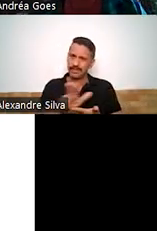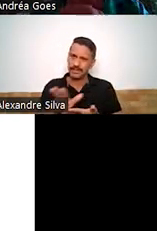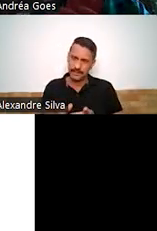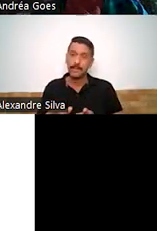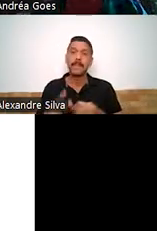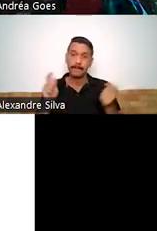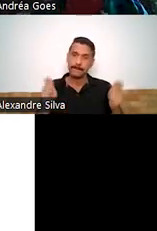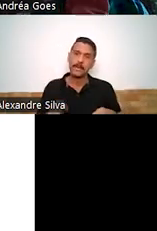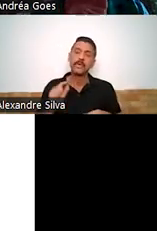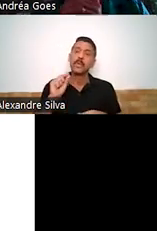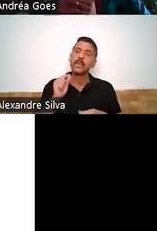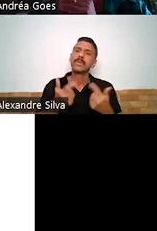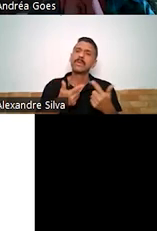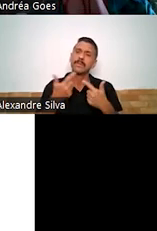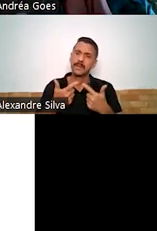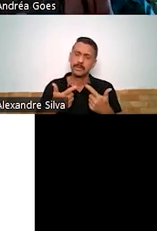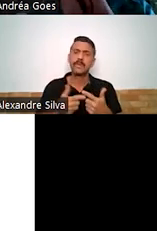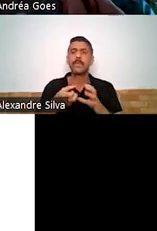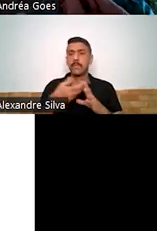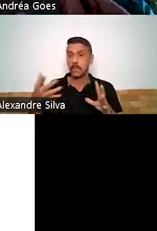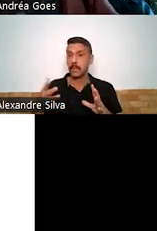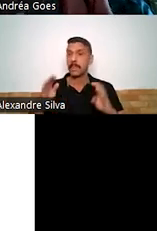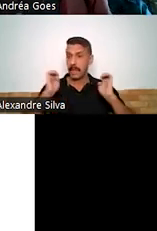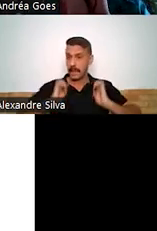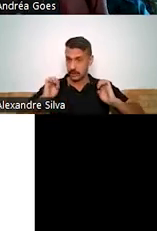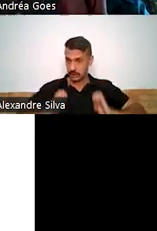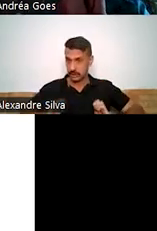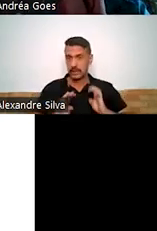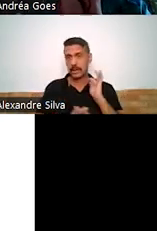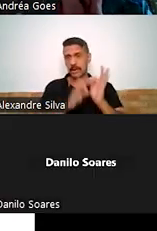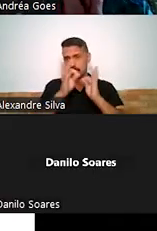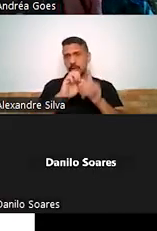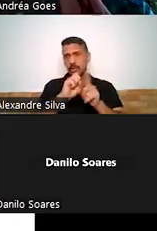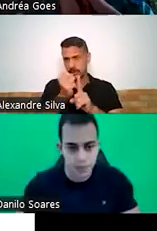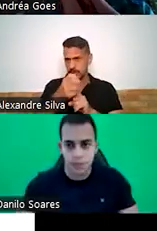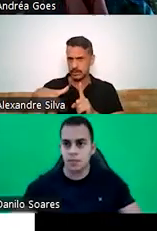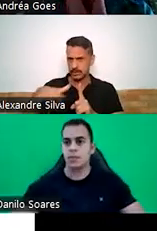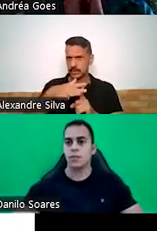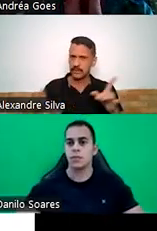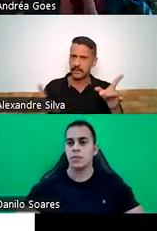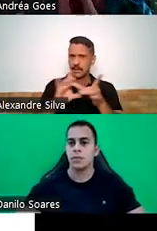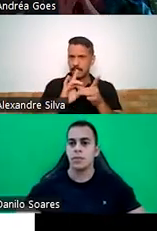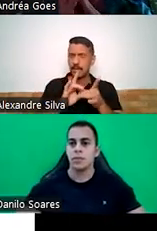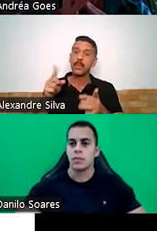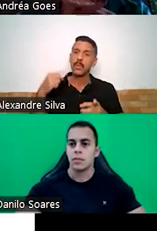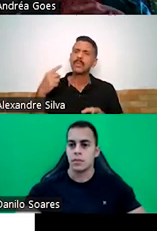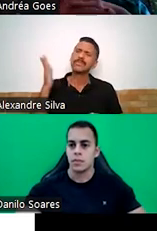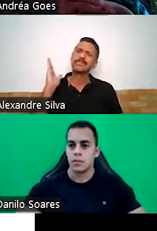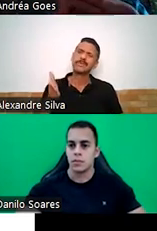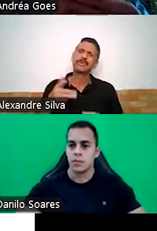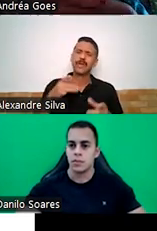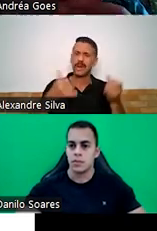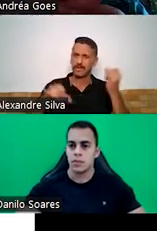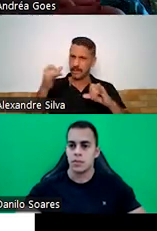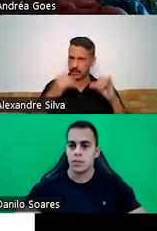pode trabalhar, inclusive os aspectos éticos, ciência, tecnologia e sociedade, e fazer a ligação com o que a gente já faz no laboratório